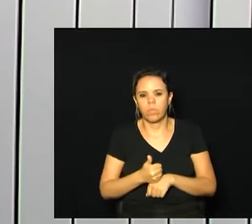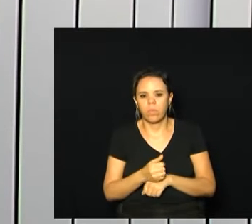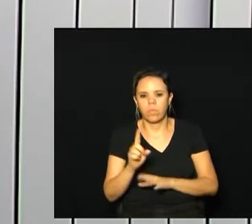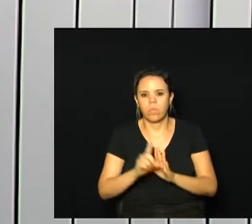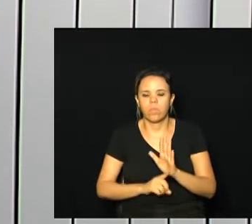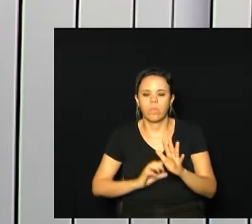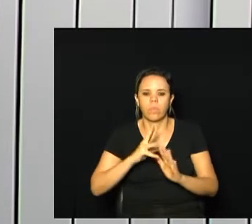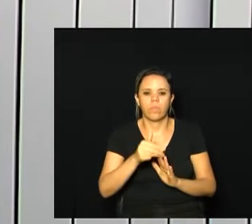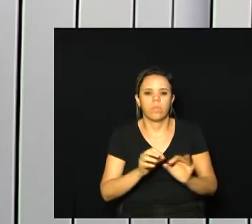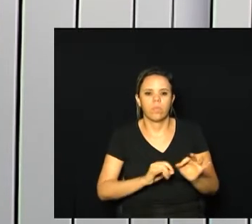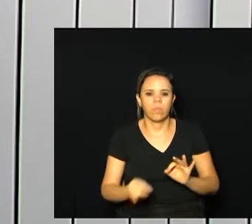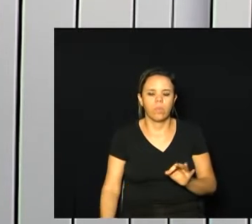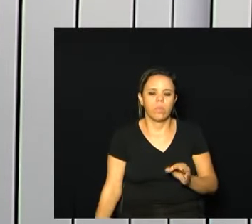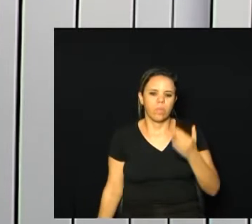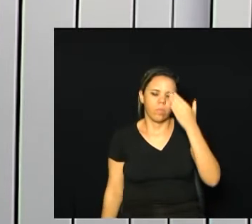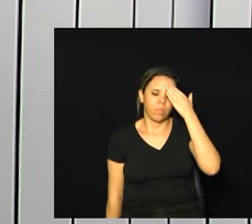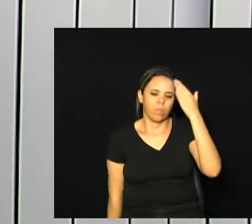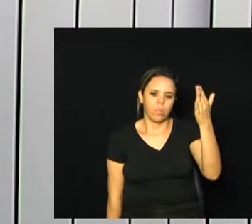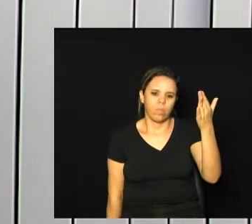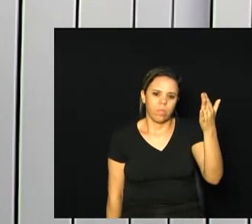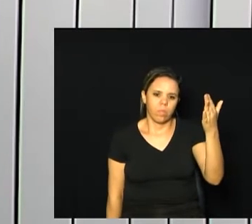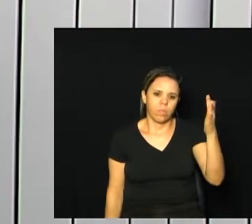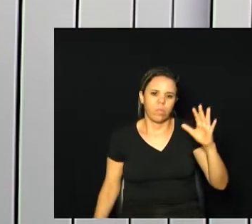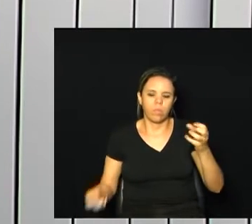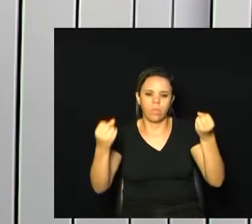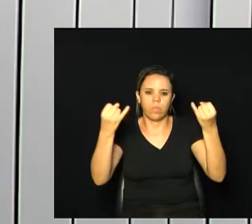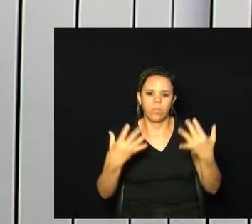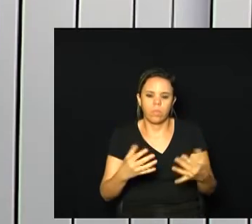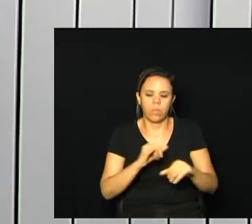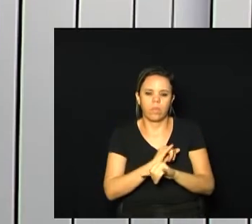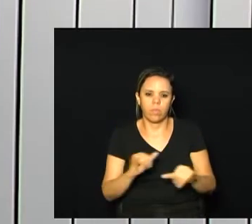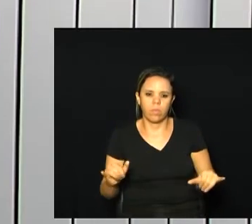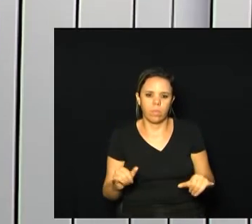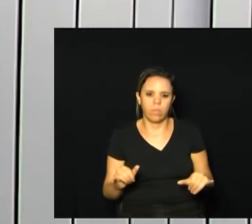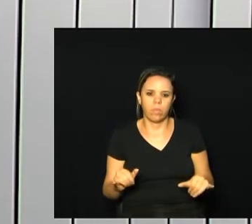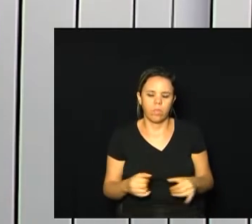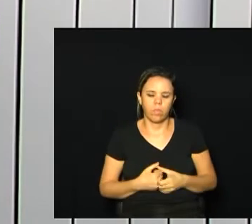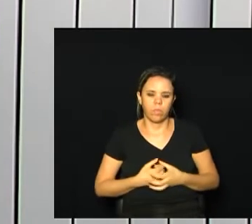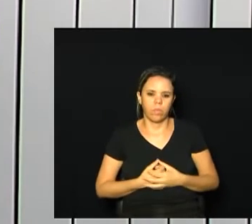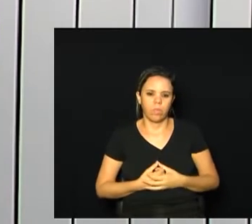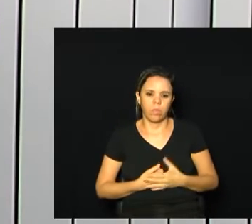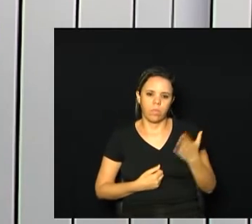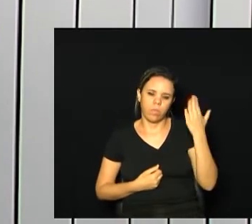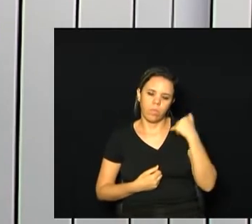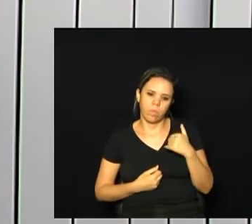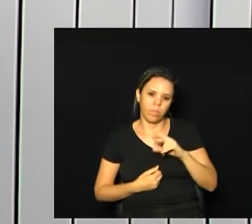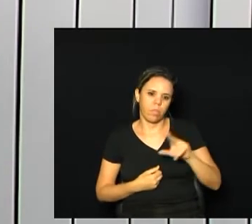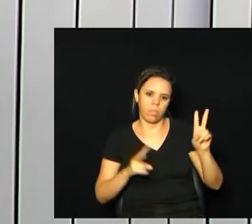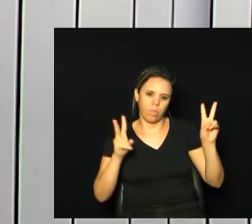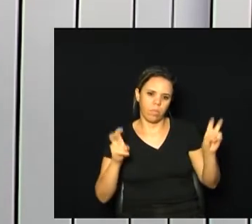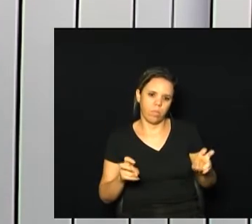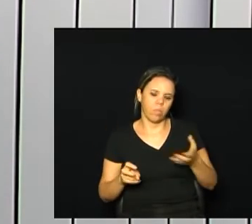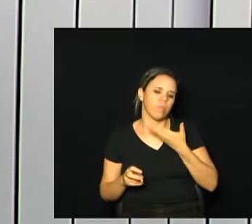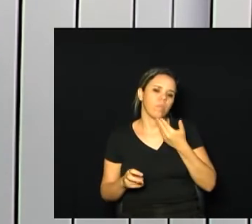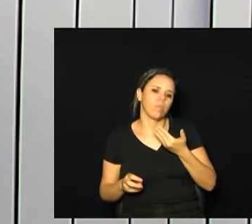direito ambiental e regulatório, muito obrigado por todas as informações, esclarecimentos. A gente sabe que esse não é um tema